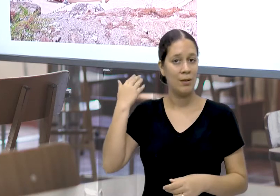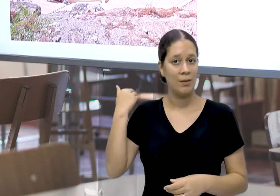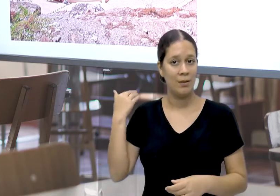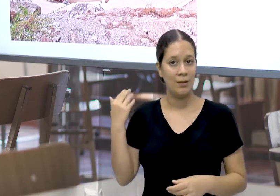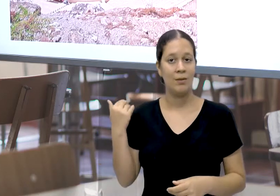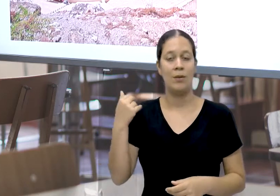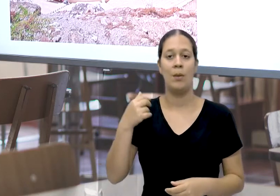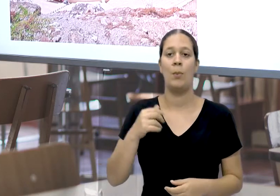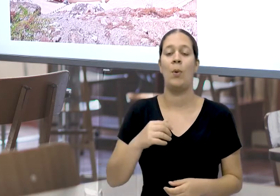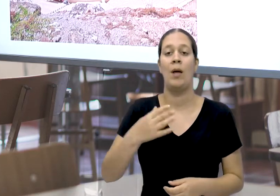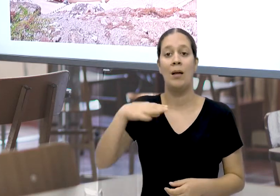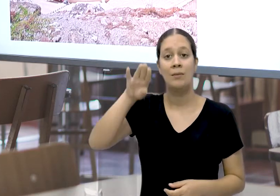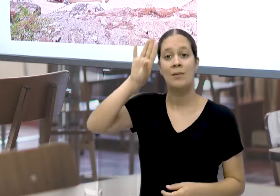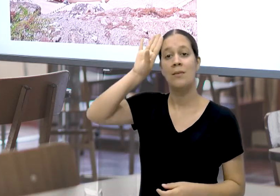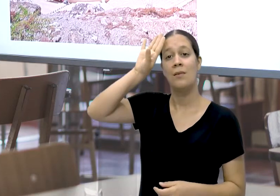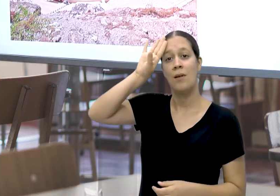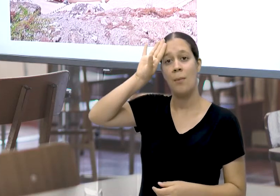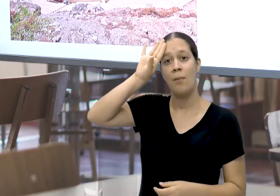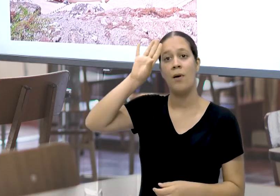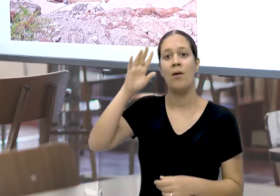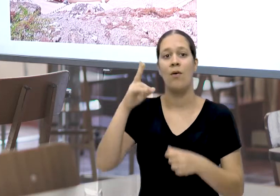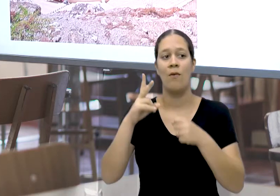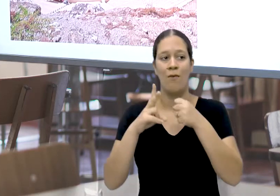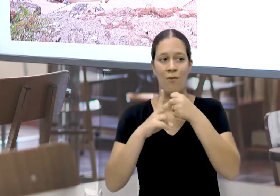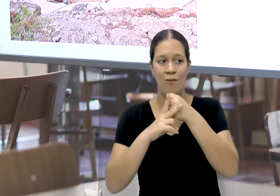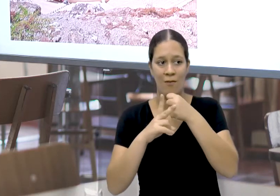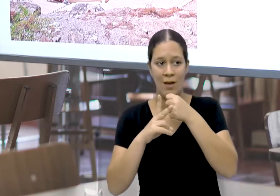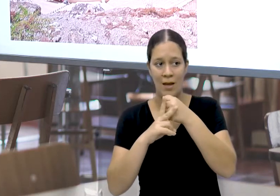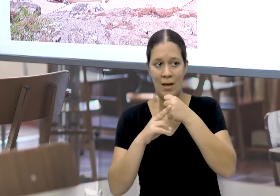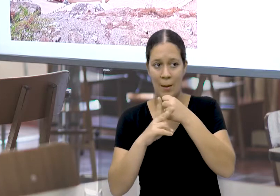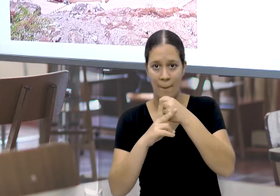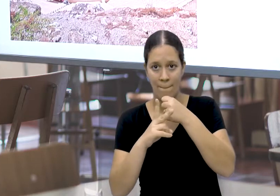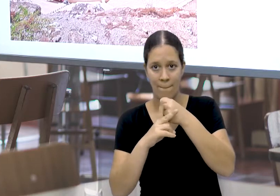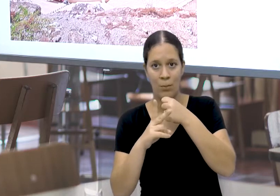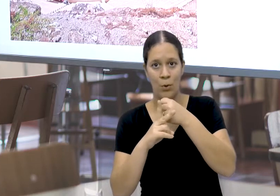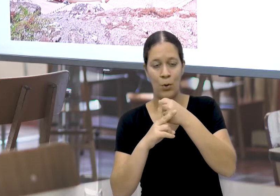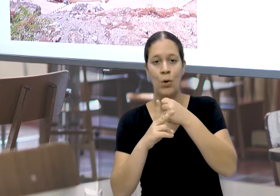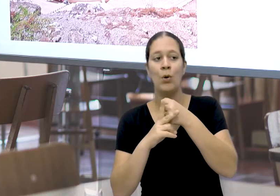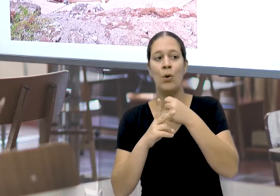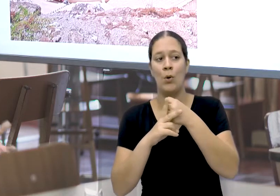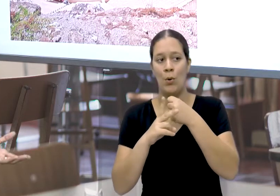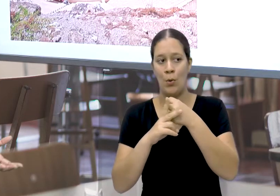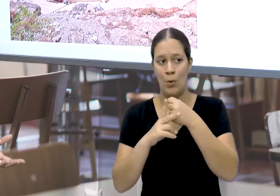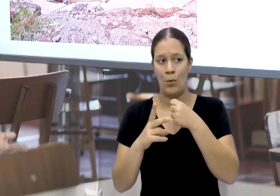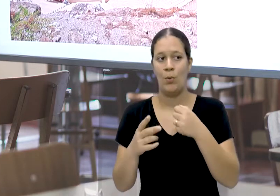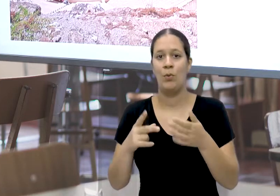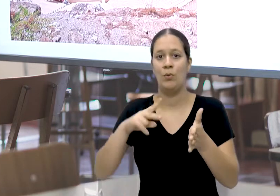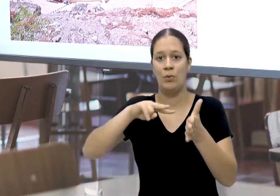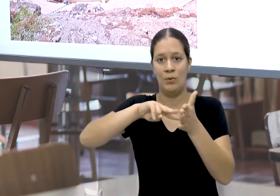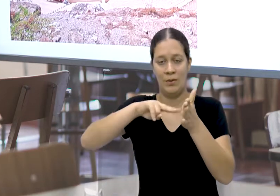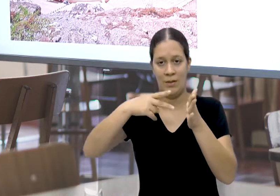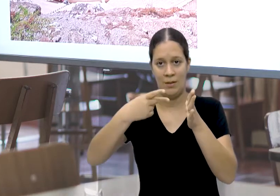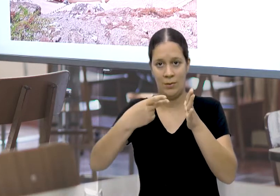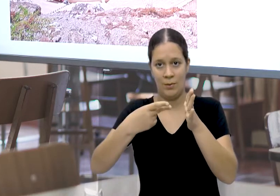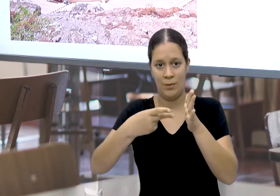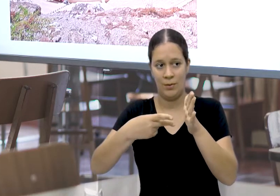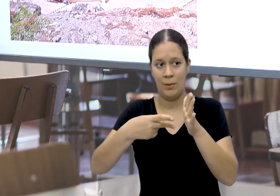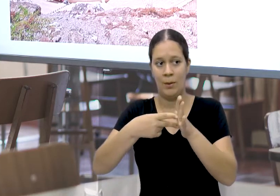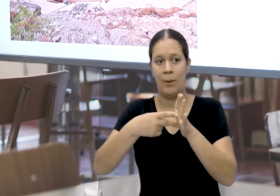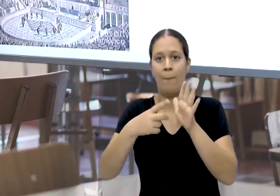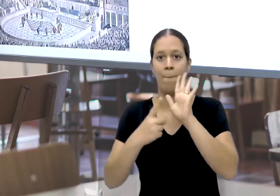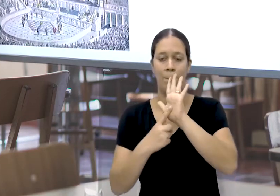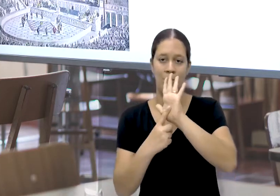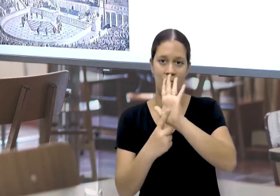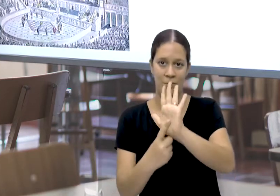um texto escrito, mas esse texto escrito é representado por meio de ação humana, é